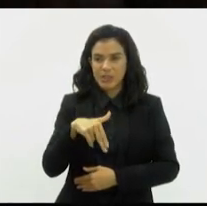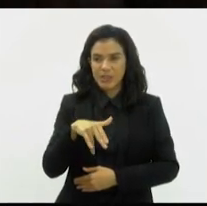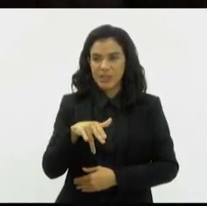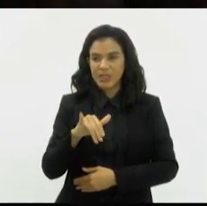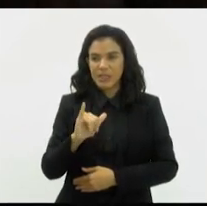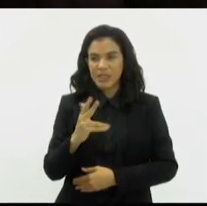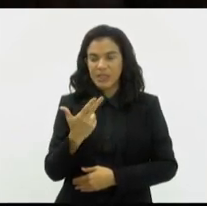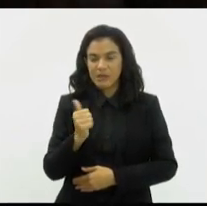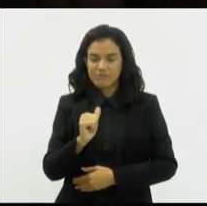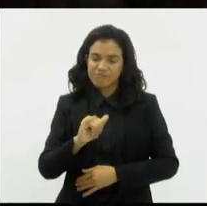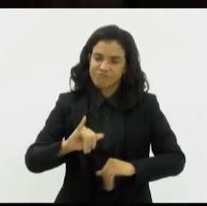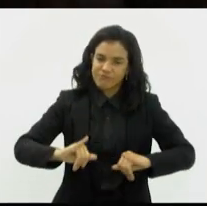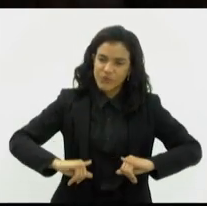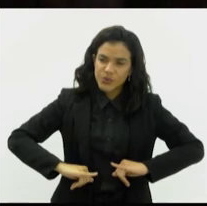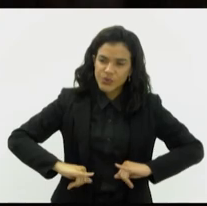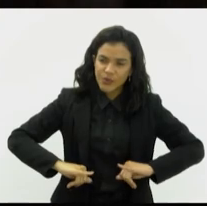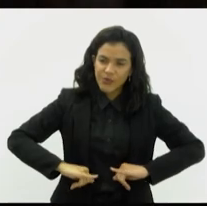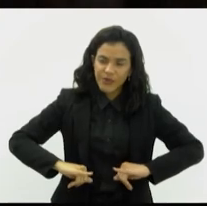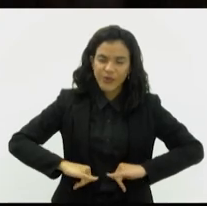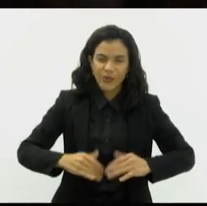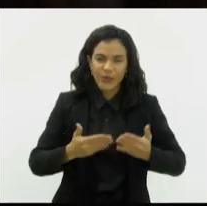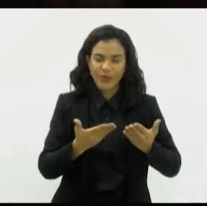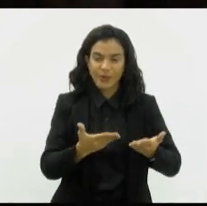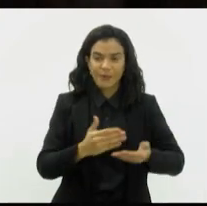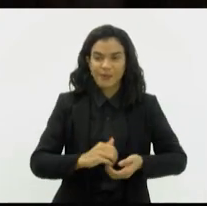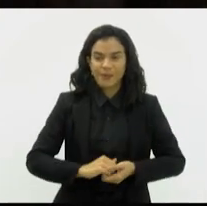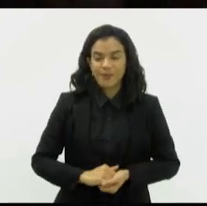combativa, sofredora.